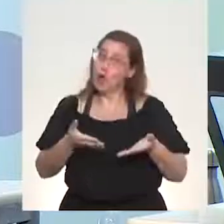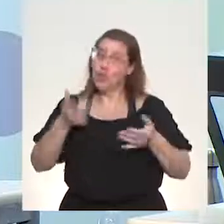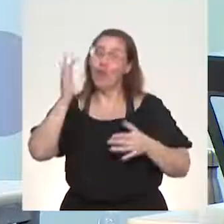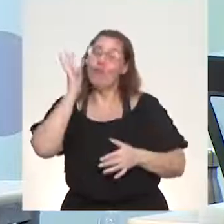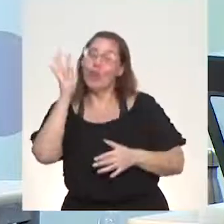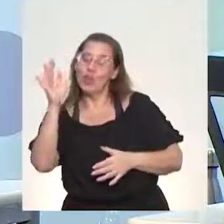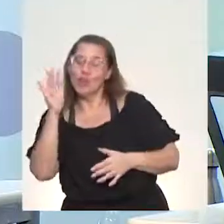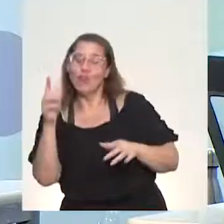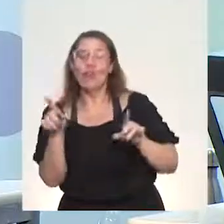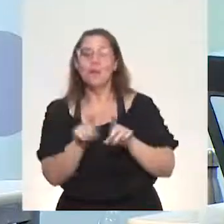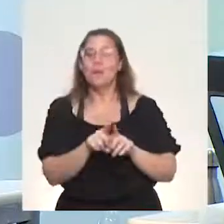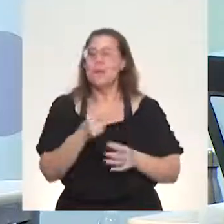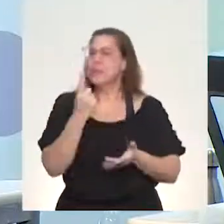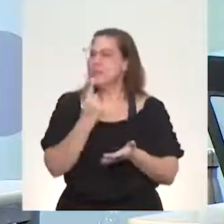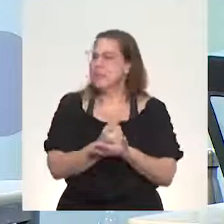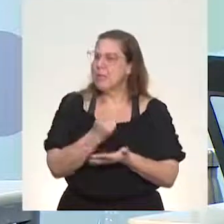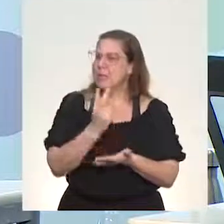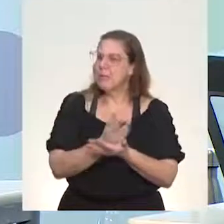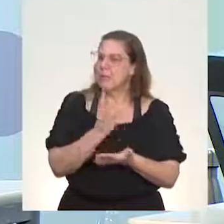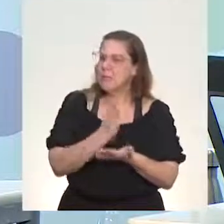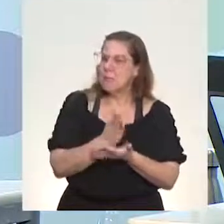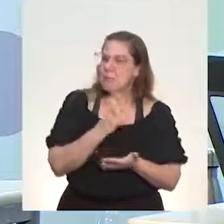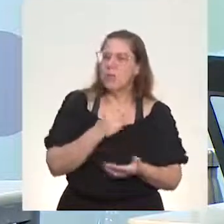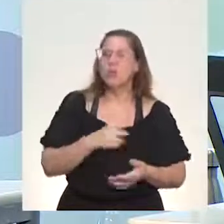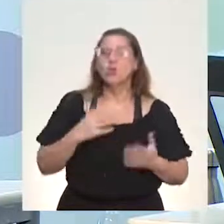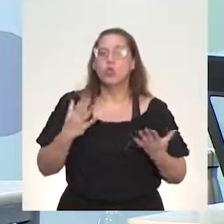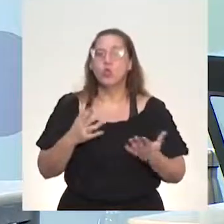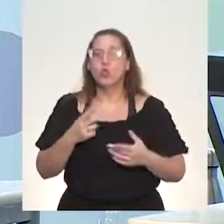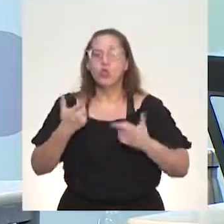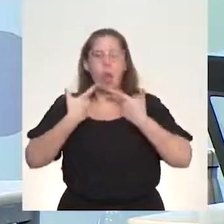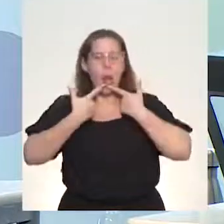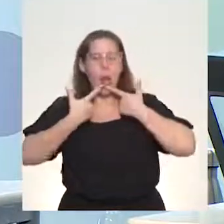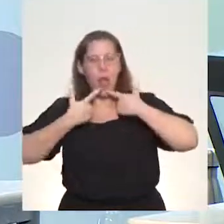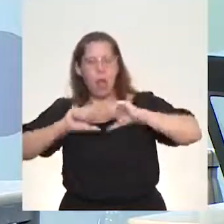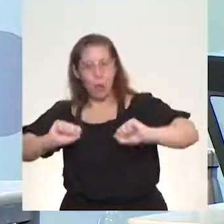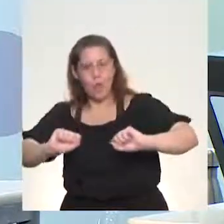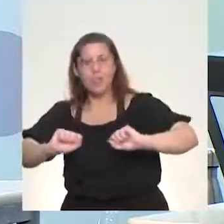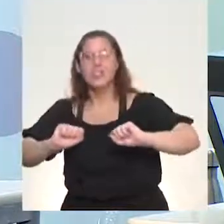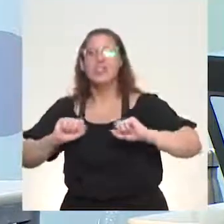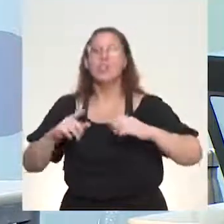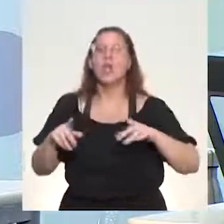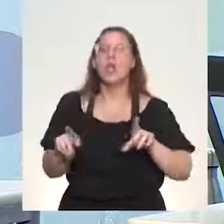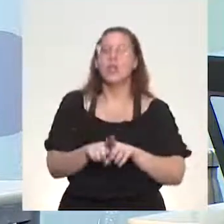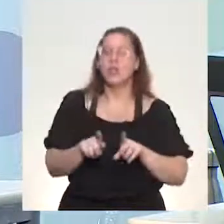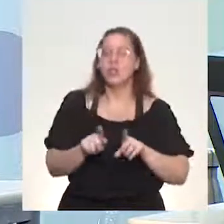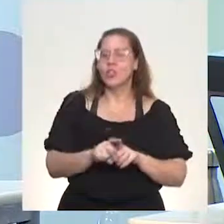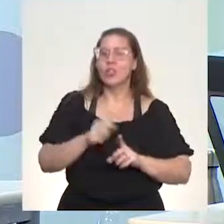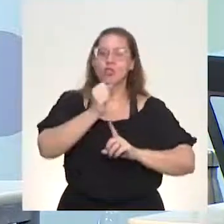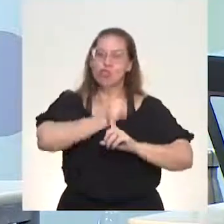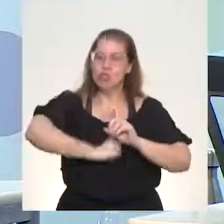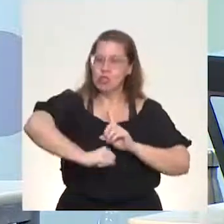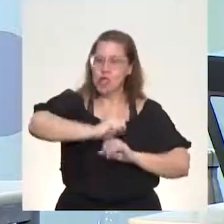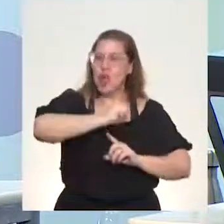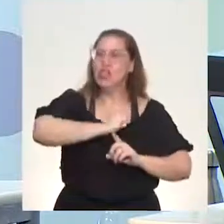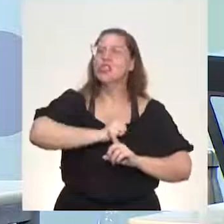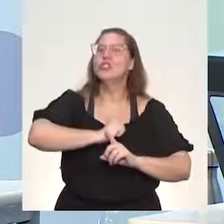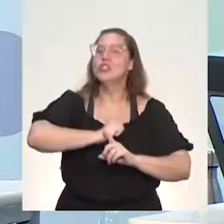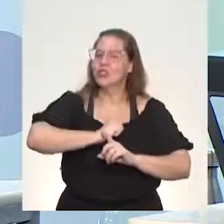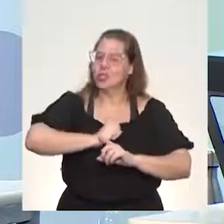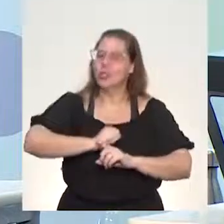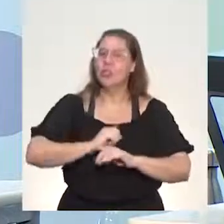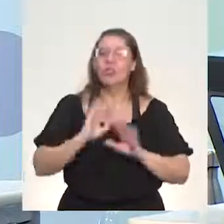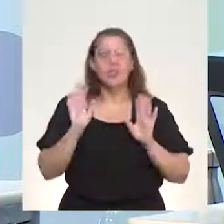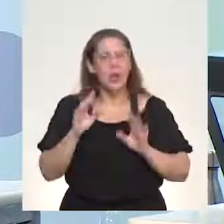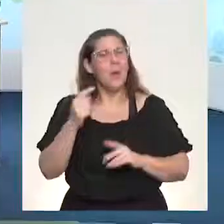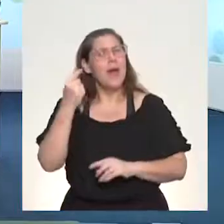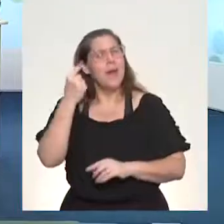nesse bate-papo o tempo inteirinho, com a linguística, por exemplo, com a sociologia, por exemplo. Né? Então, é